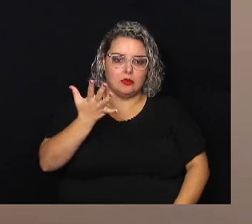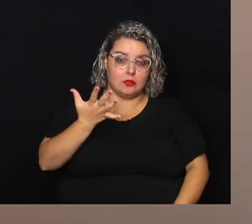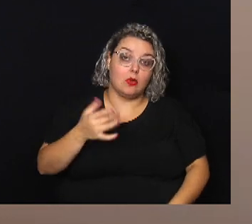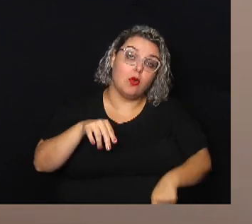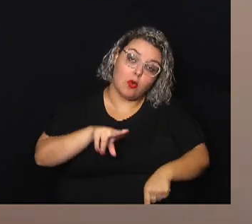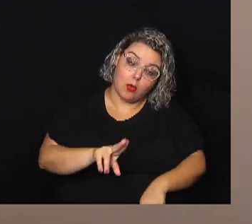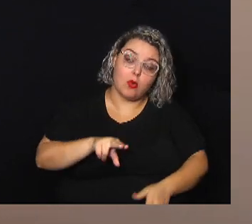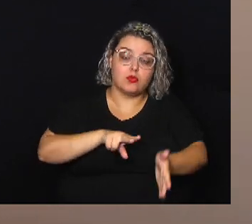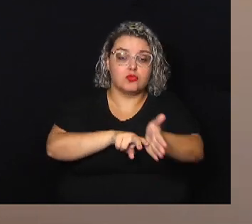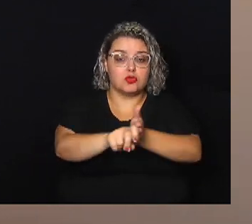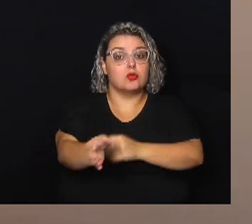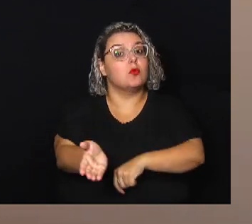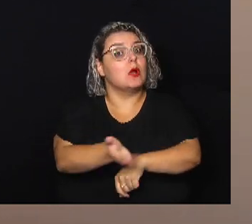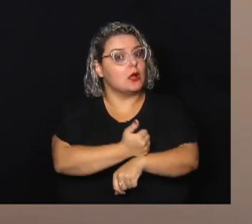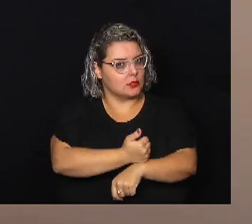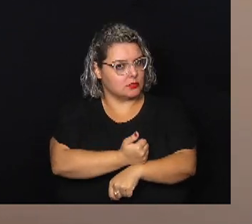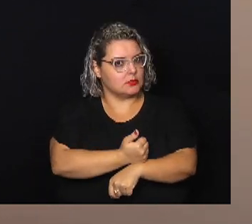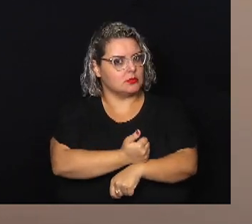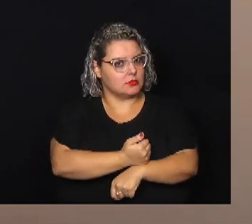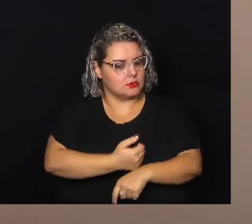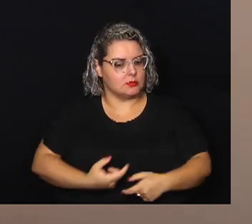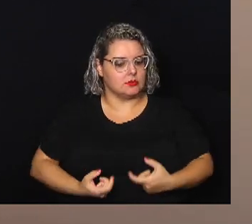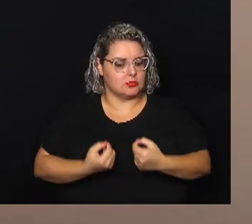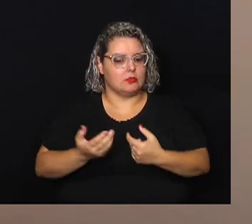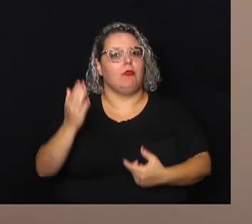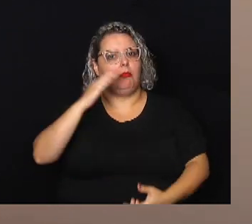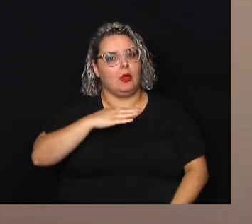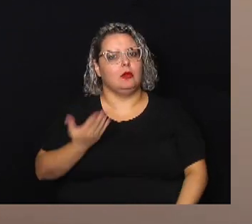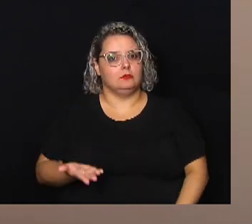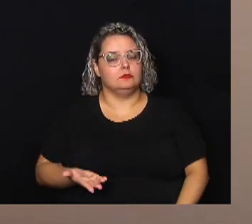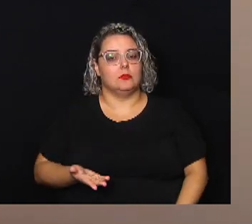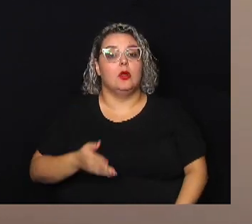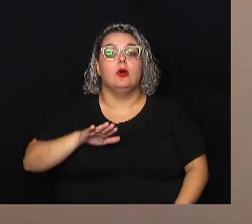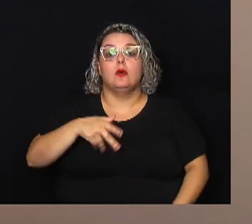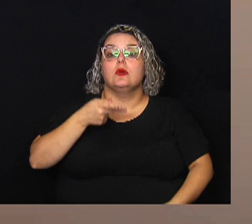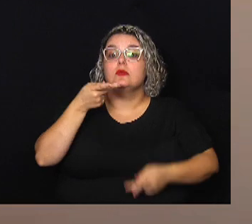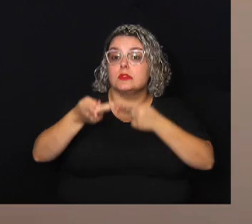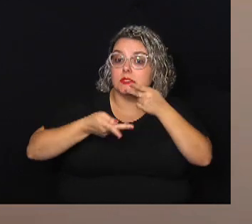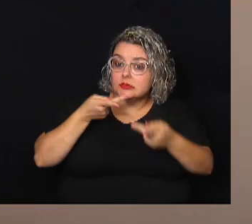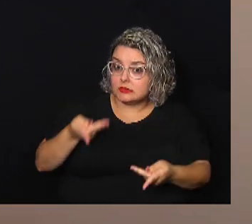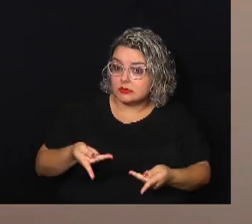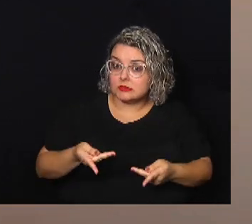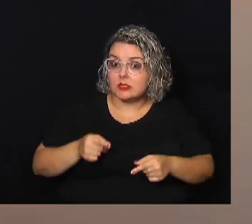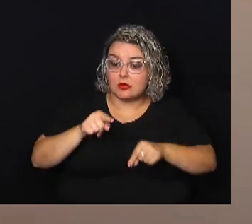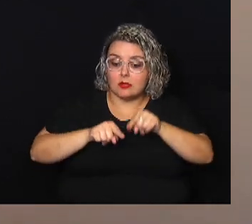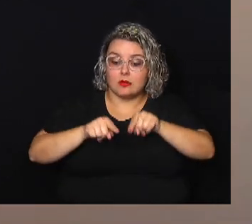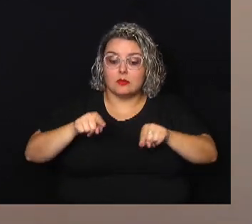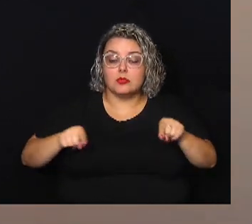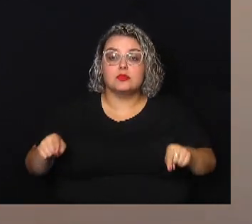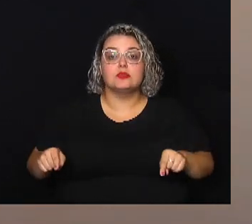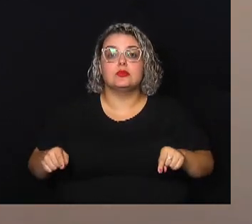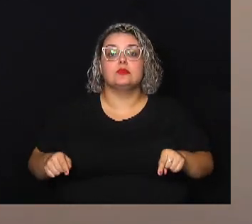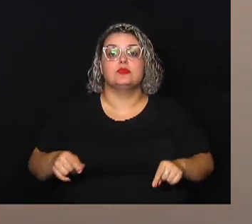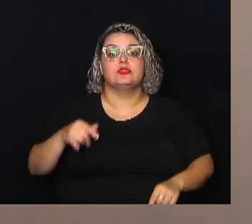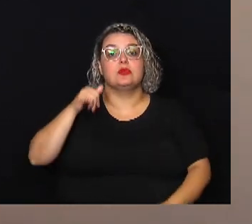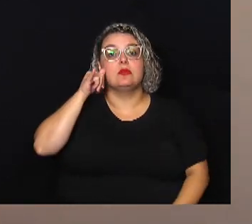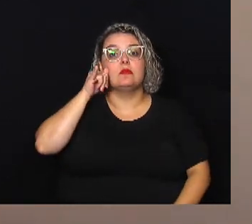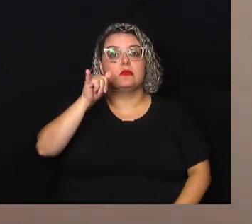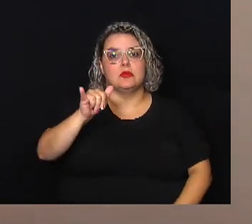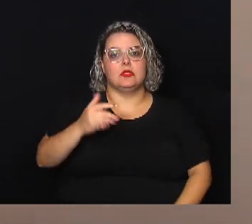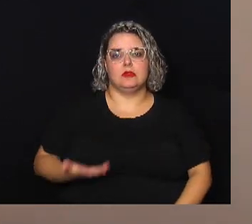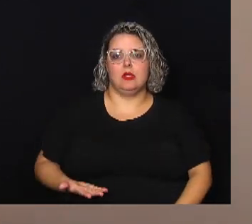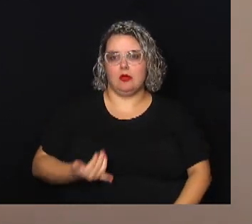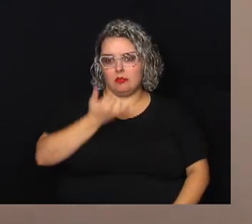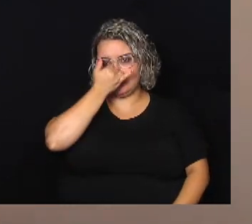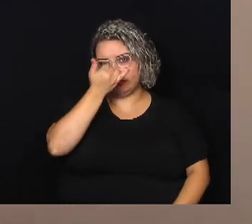precoce. Isso, quando a gente fala sobre isso, nós falamos sobre os níveis de prevenção à saúde. Nós temos